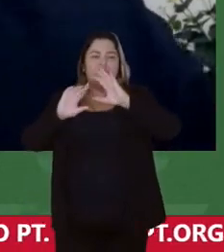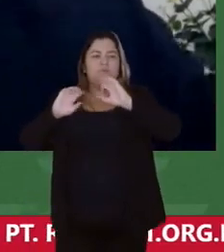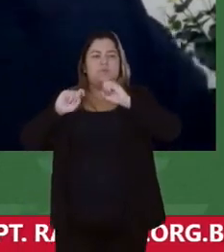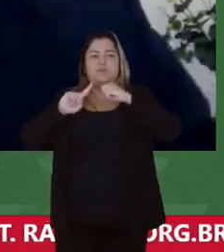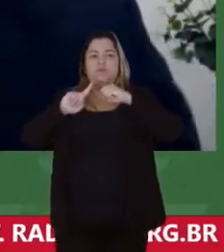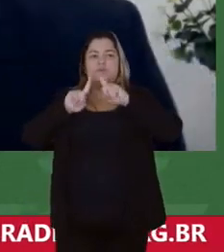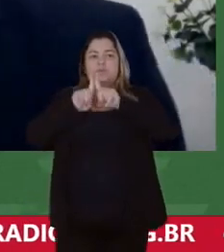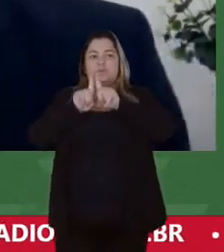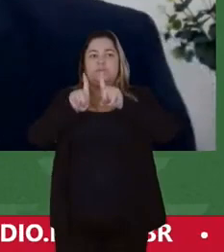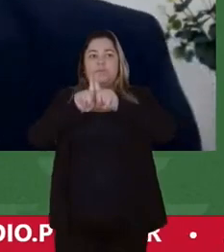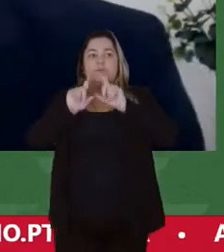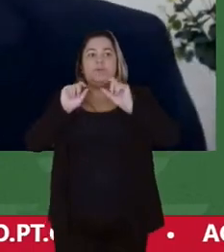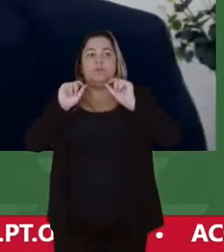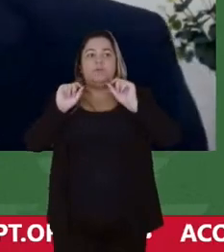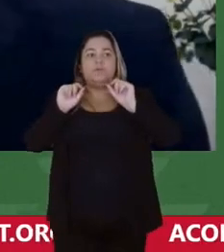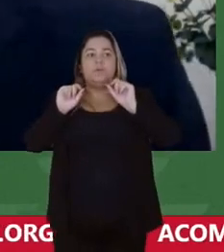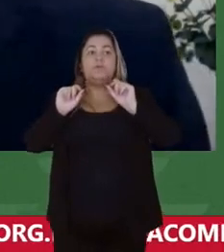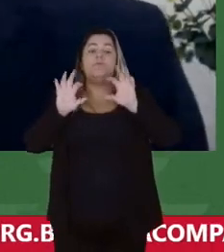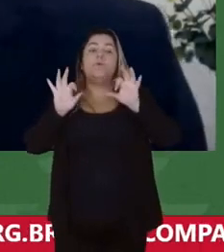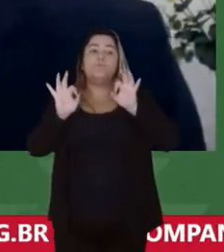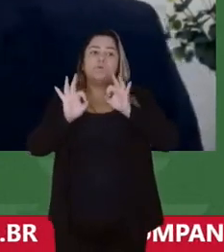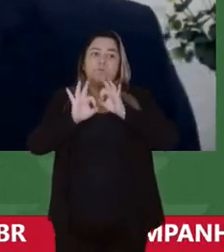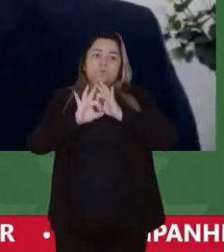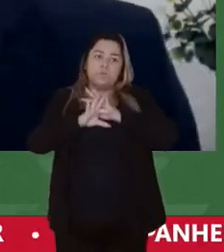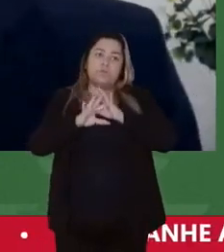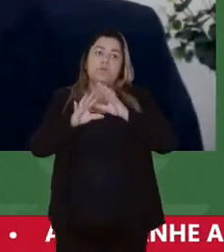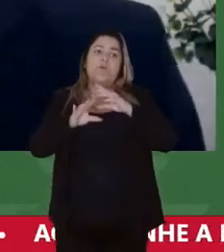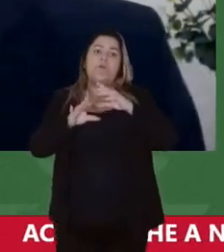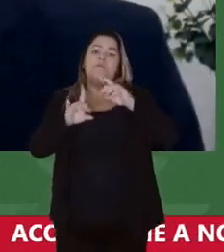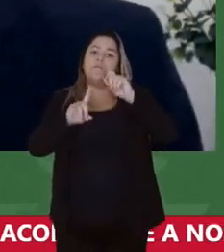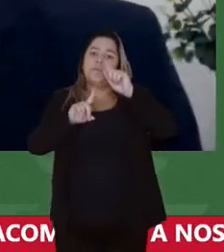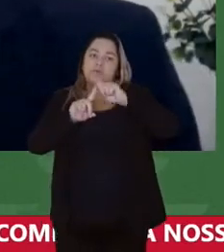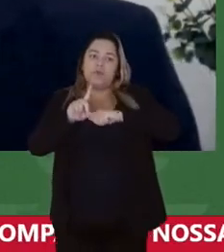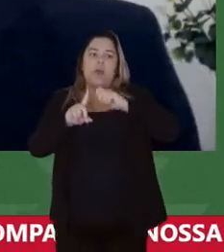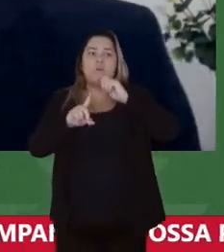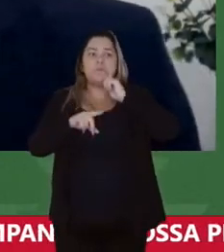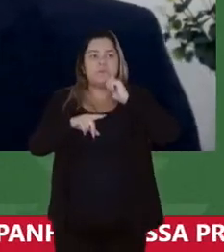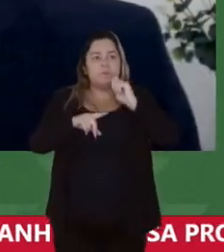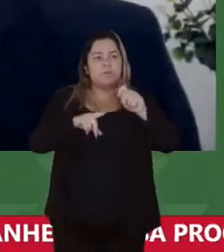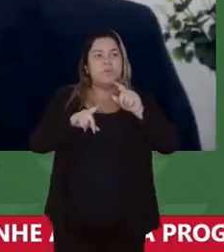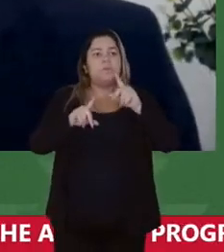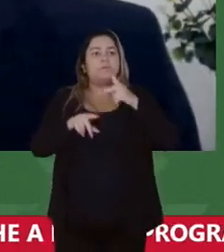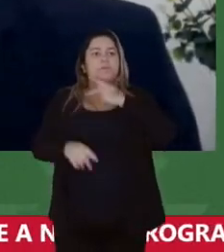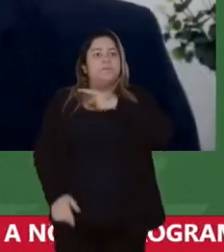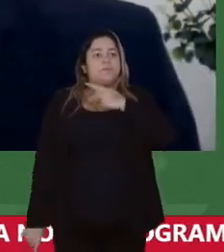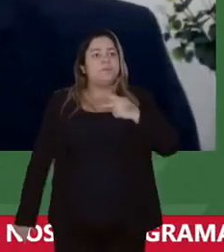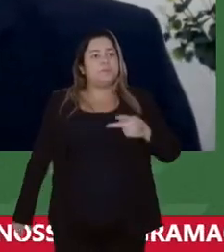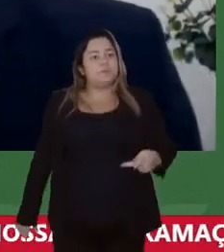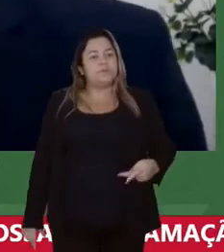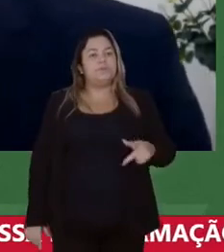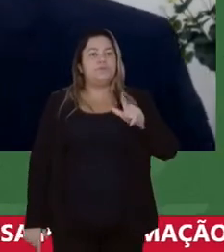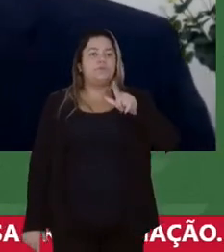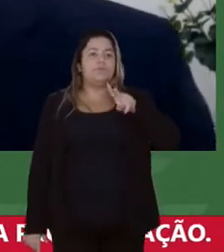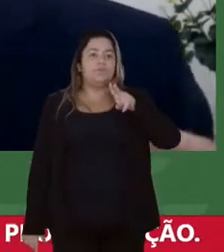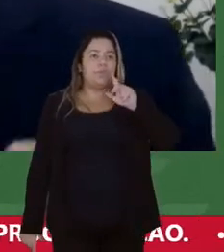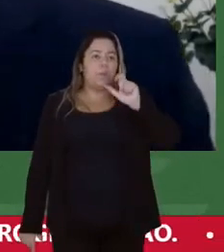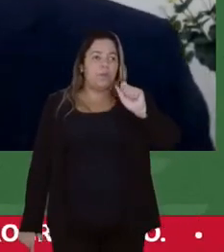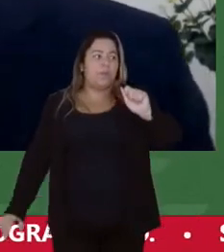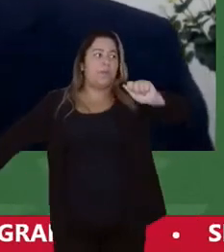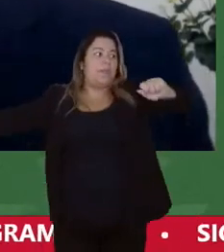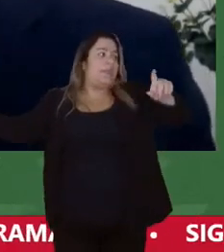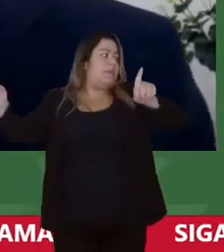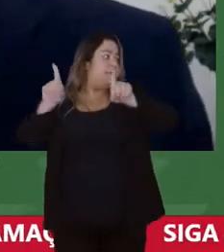e esperança. E nós vamos concluir no mês de abril, né, com o presidente Lula, todo o conteúdo, onde